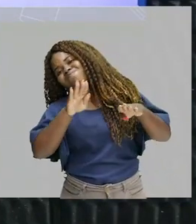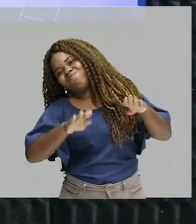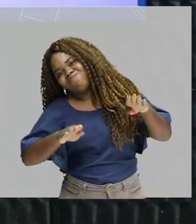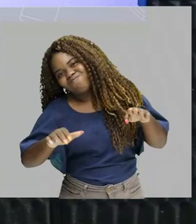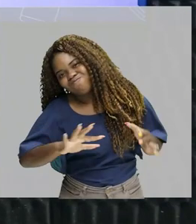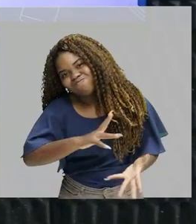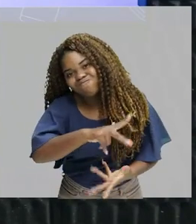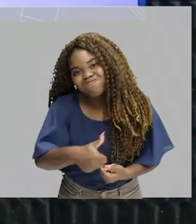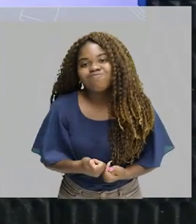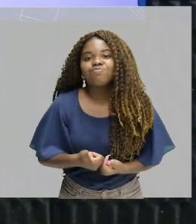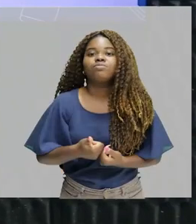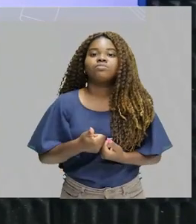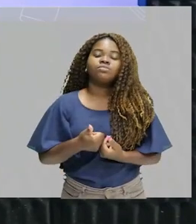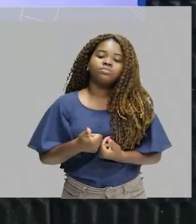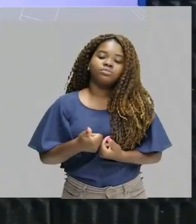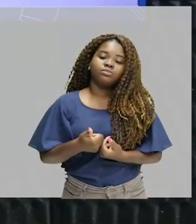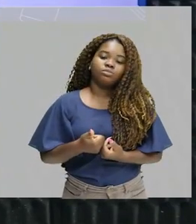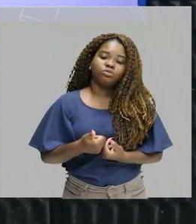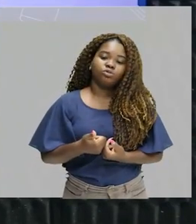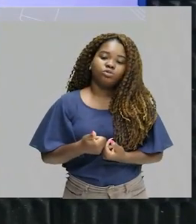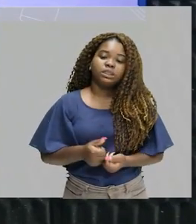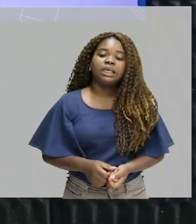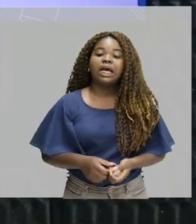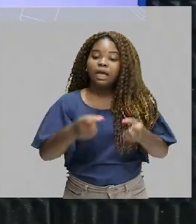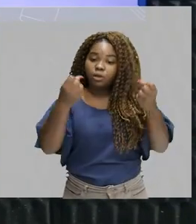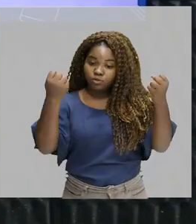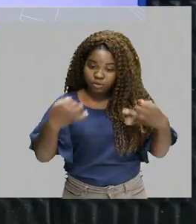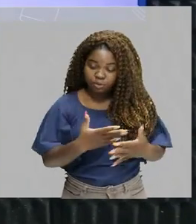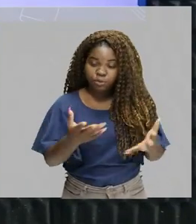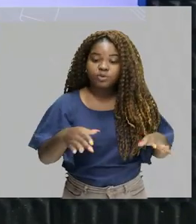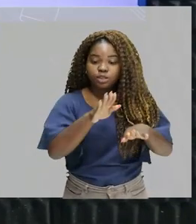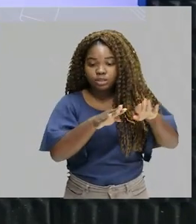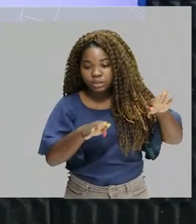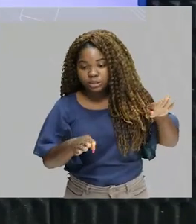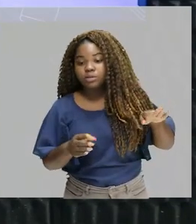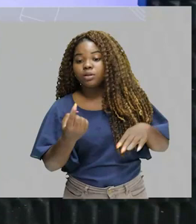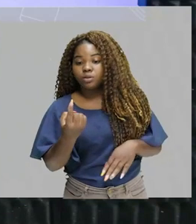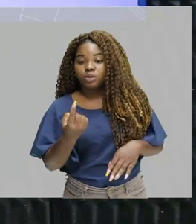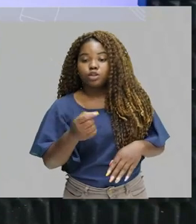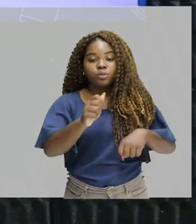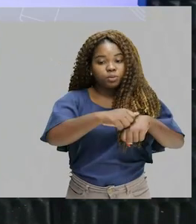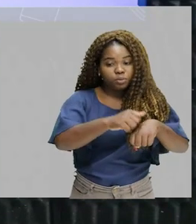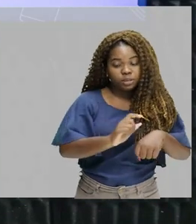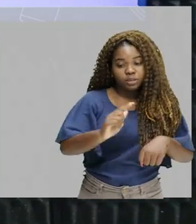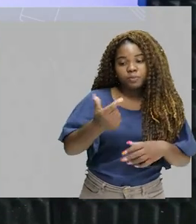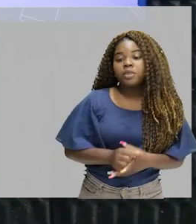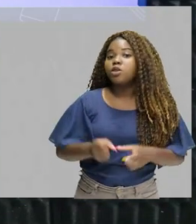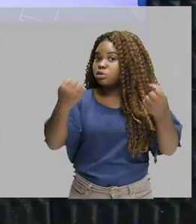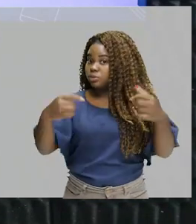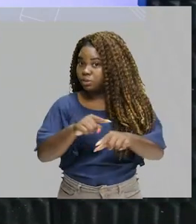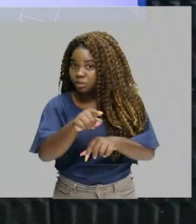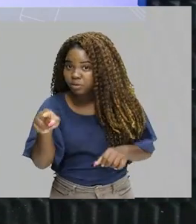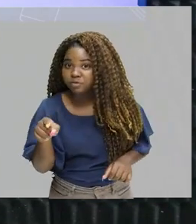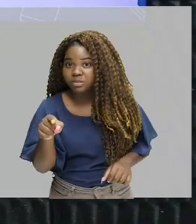aqui desigualdade é uma coisa pobreza é outra tá eu não tô te dizendo que o Brasil é um dos países mais